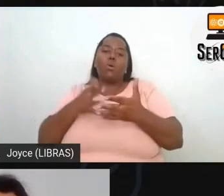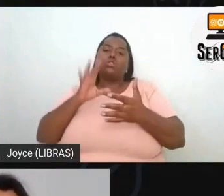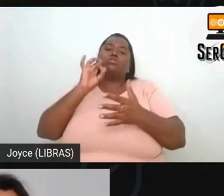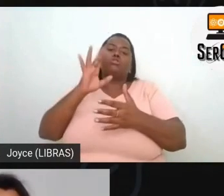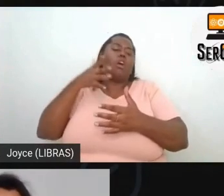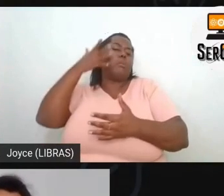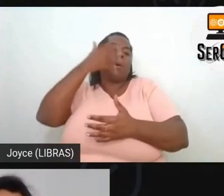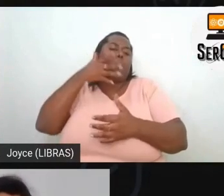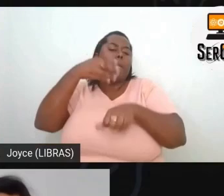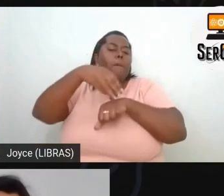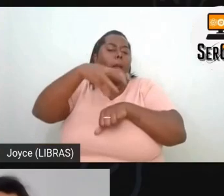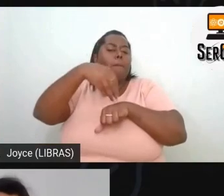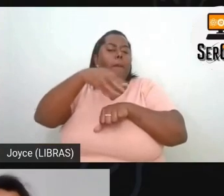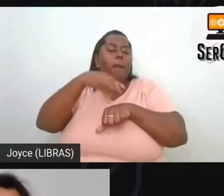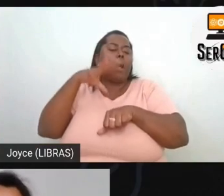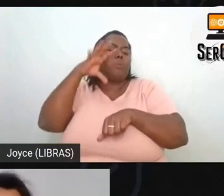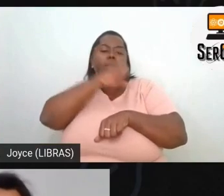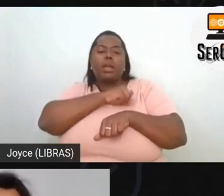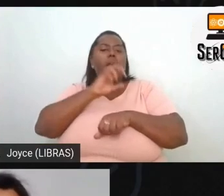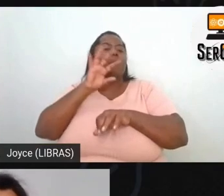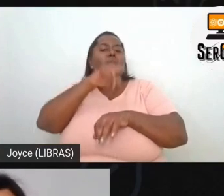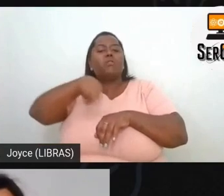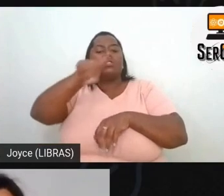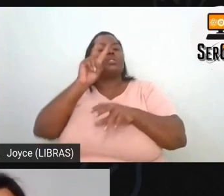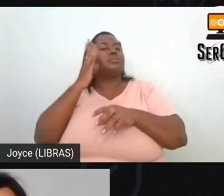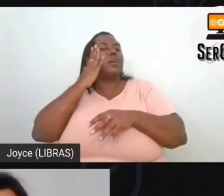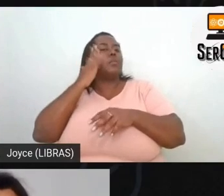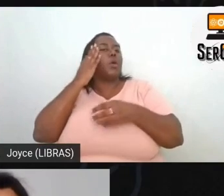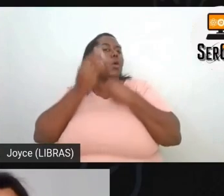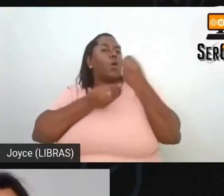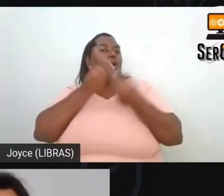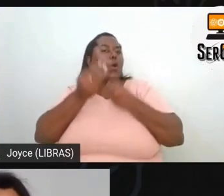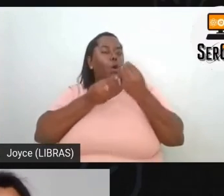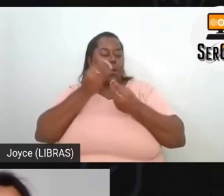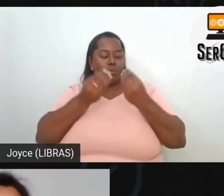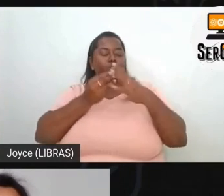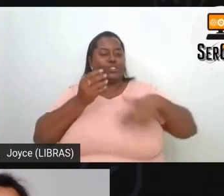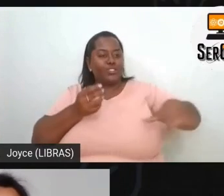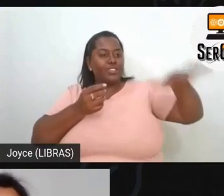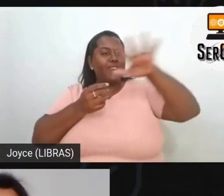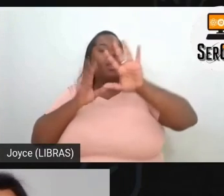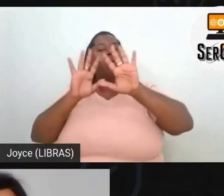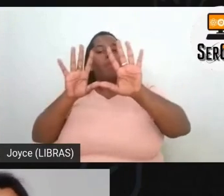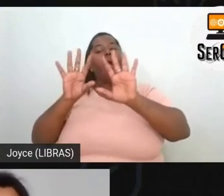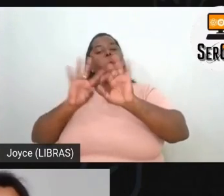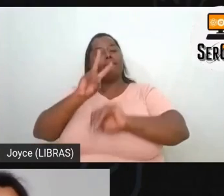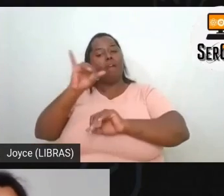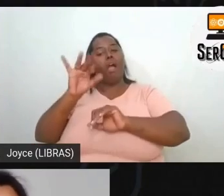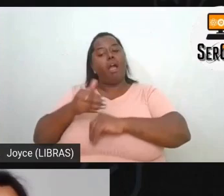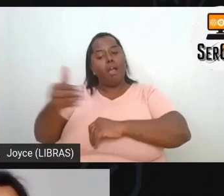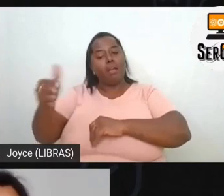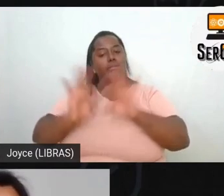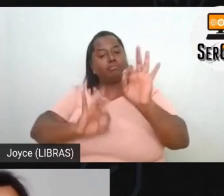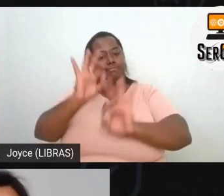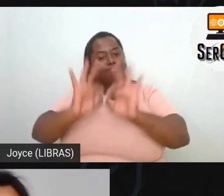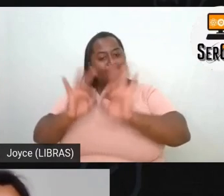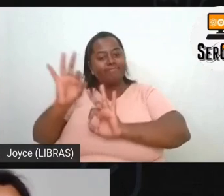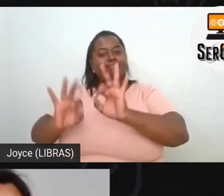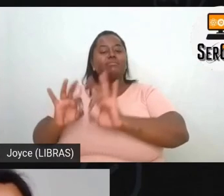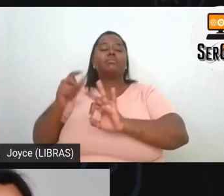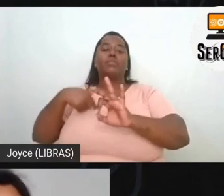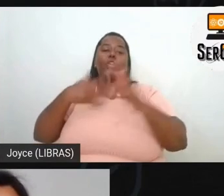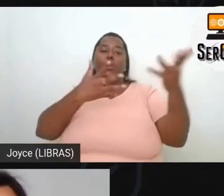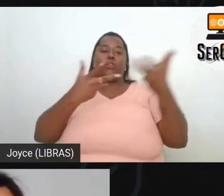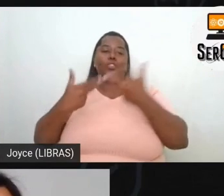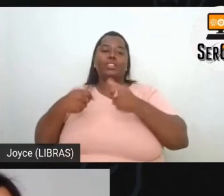ideia do potencial de tudo isso, né? Que a gente vê um pouquinho, tá? E aí eu estendi esse convite para o Marcelo